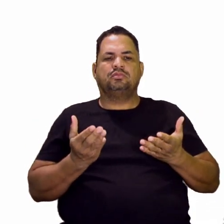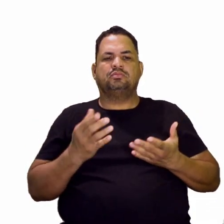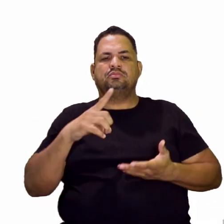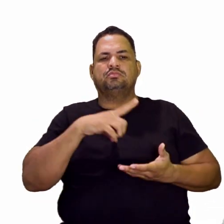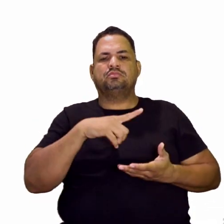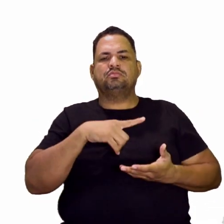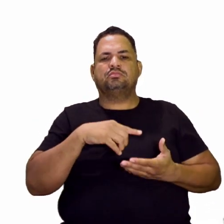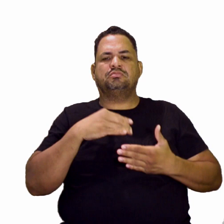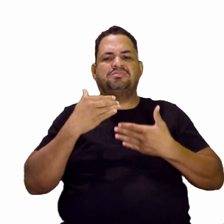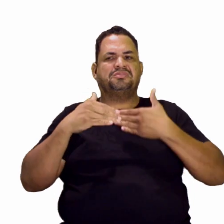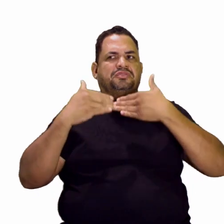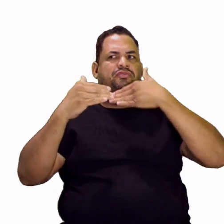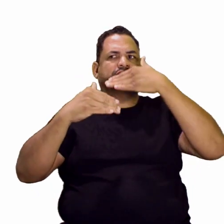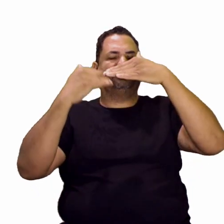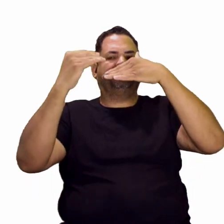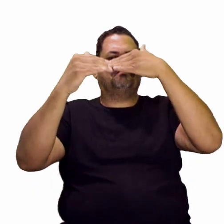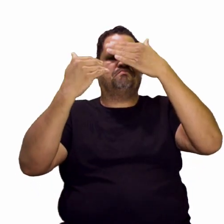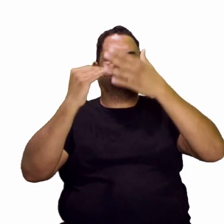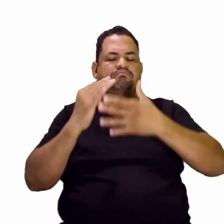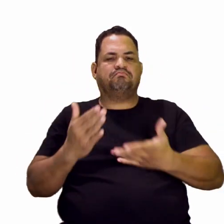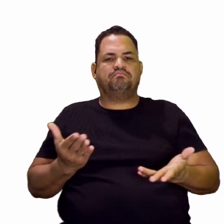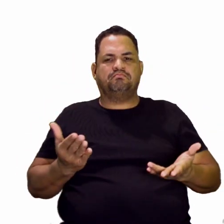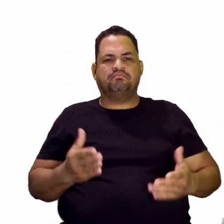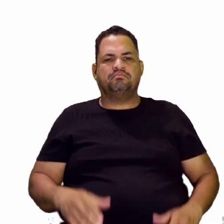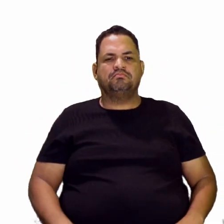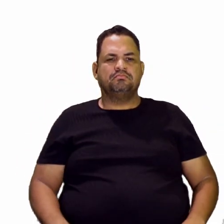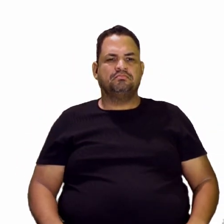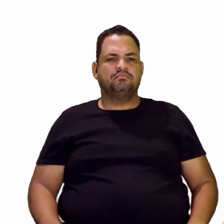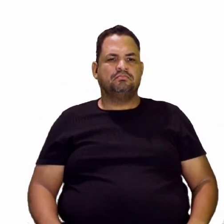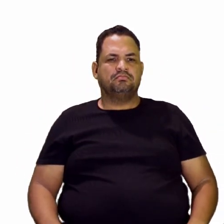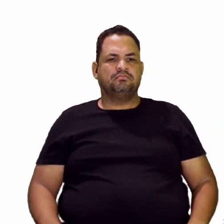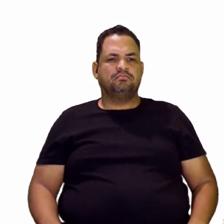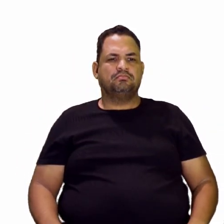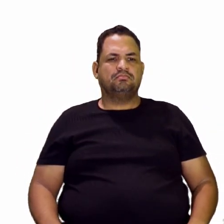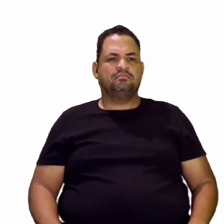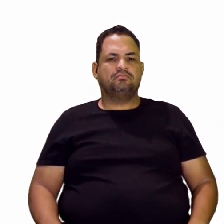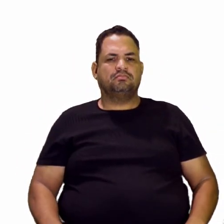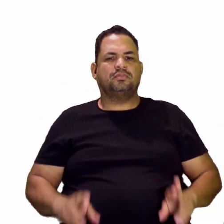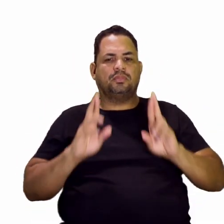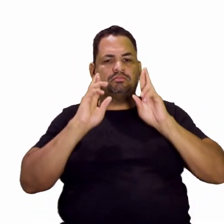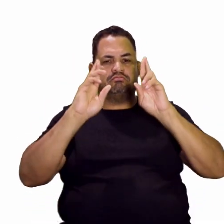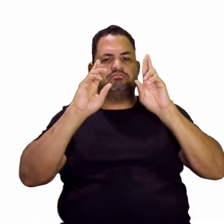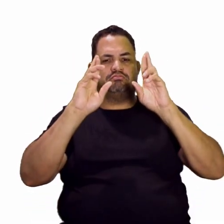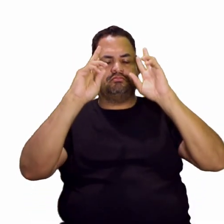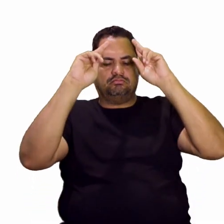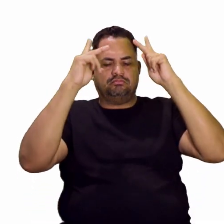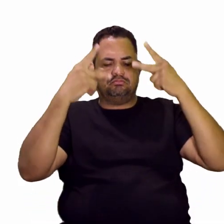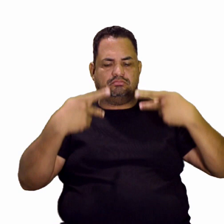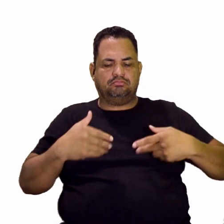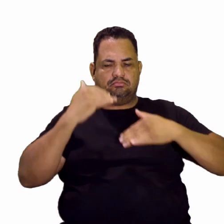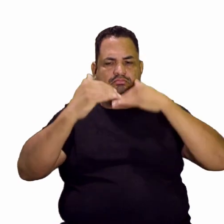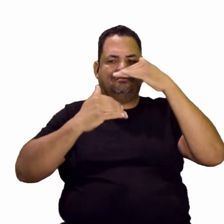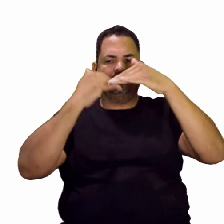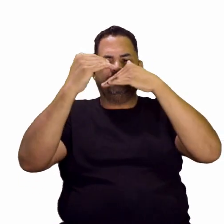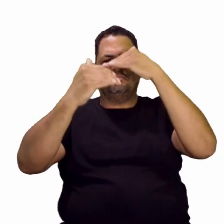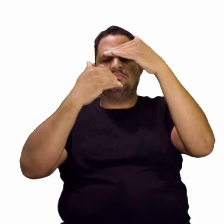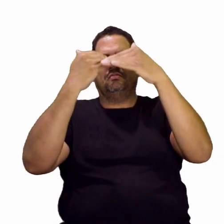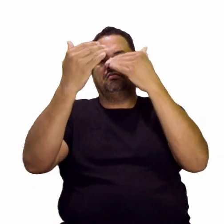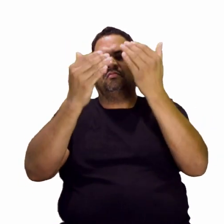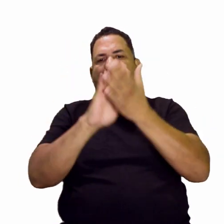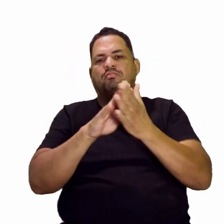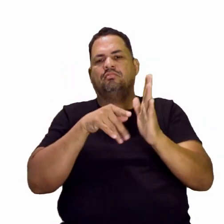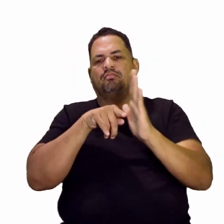existe um avanço muito grande e há uma esperança na humanidade de que o desenvolvimento